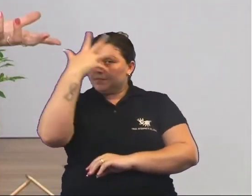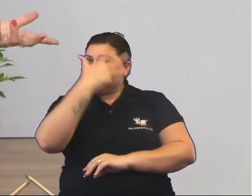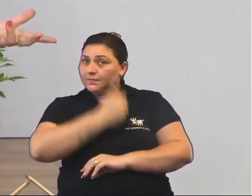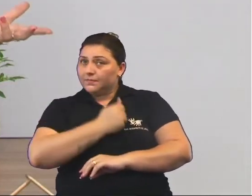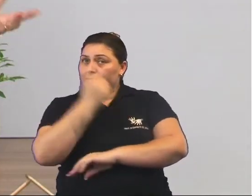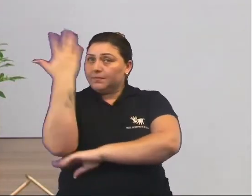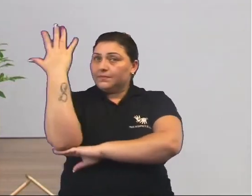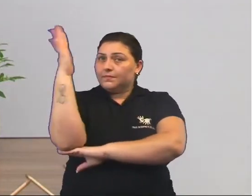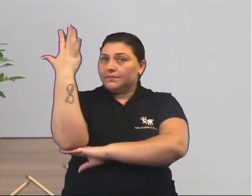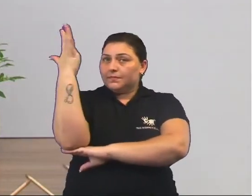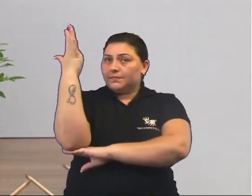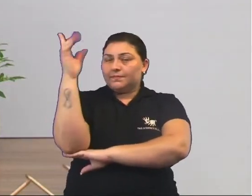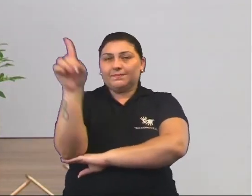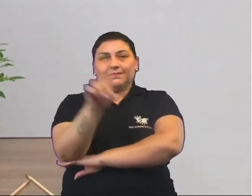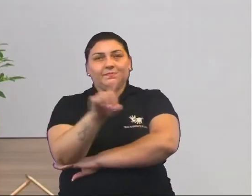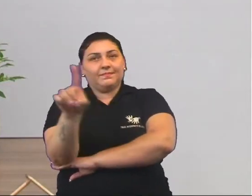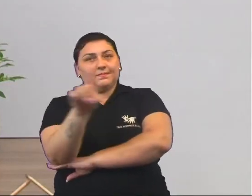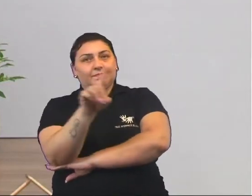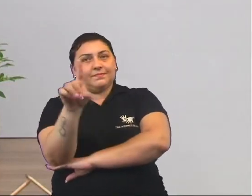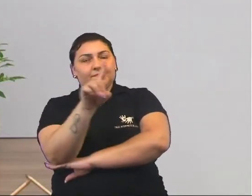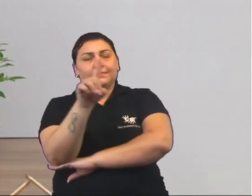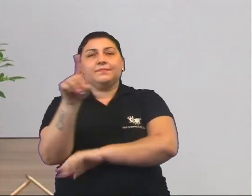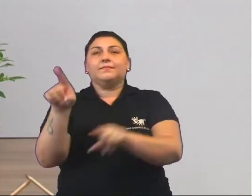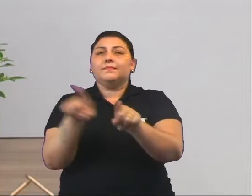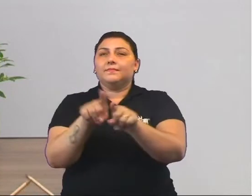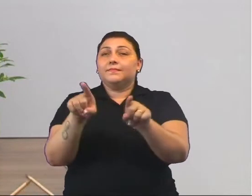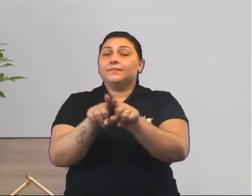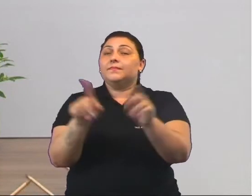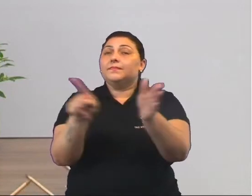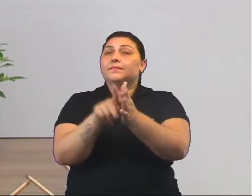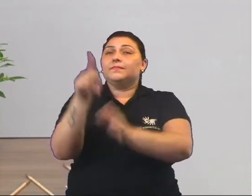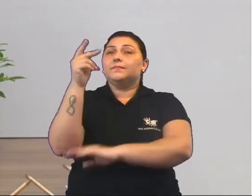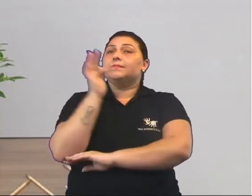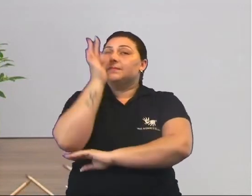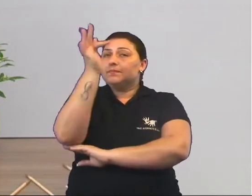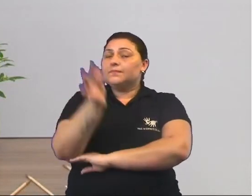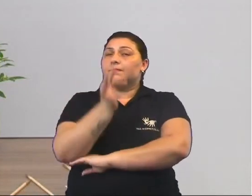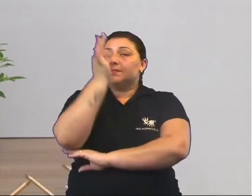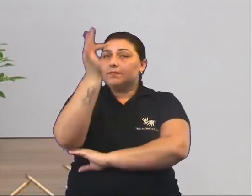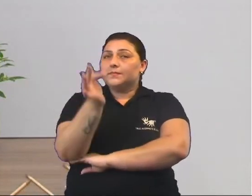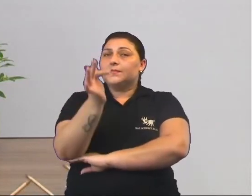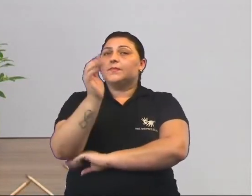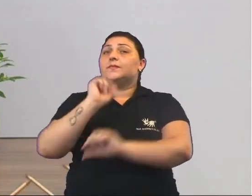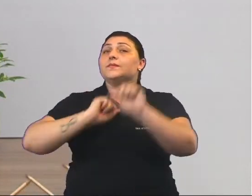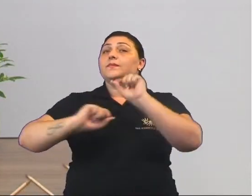embelezar a planta? Não, é da flor que